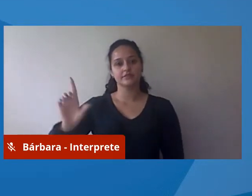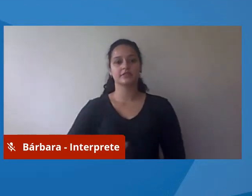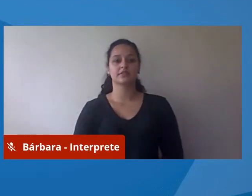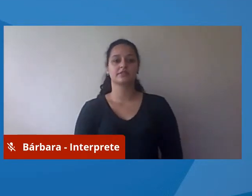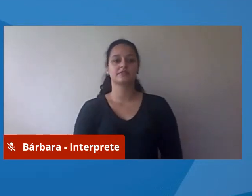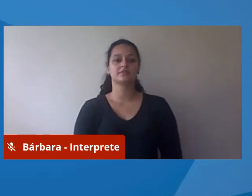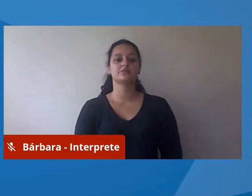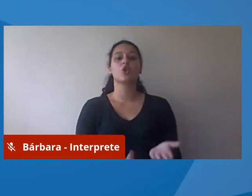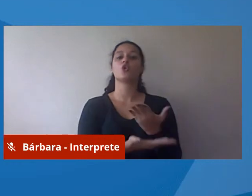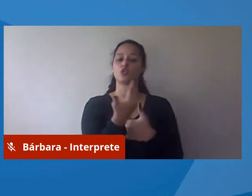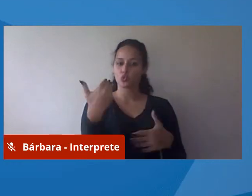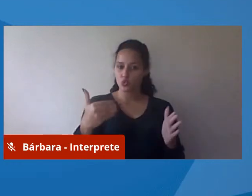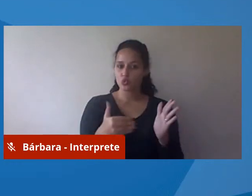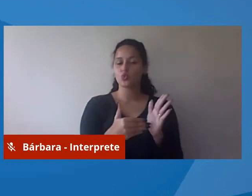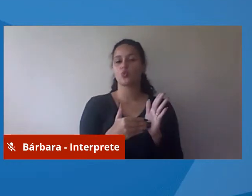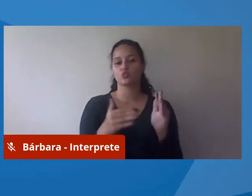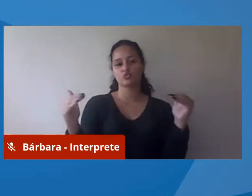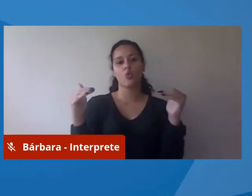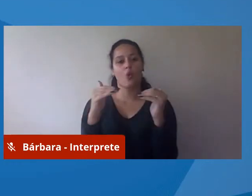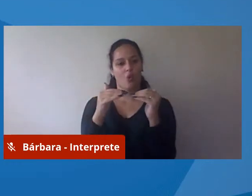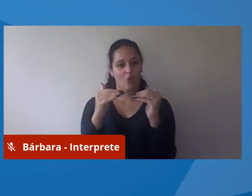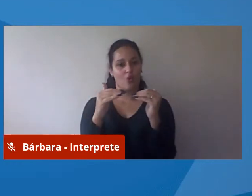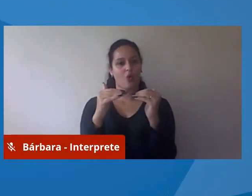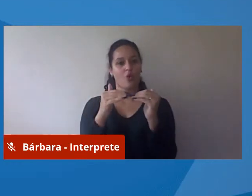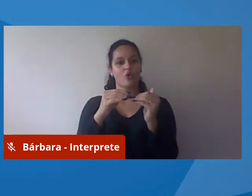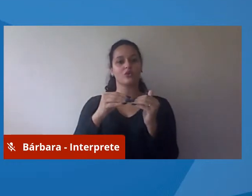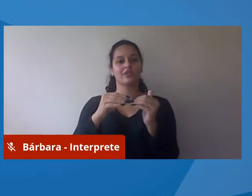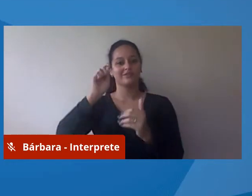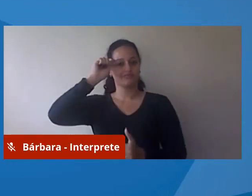o racismo, a xenofobia,